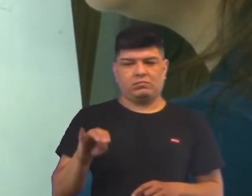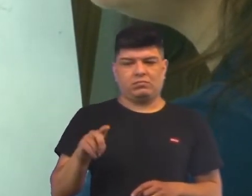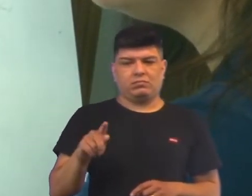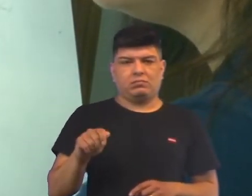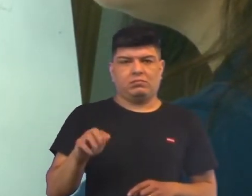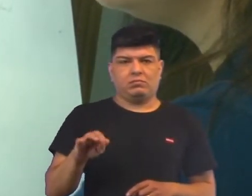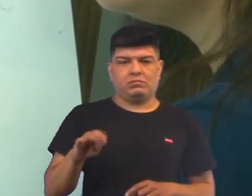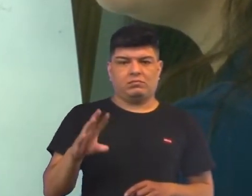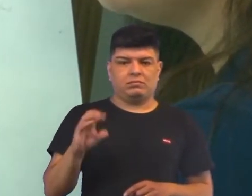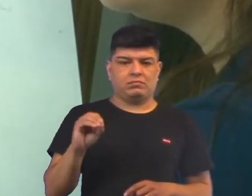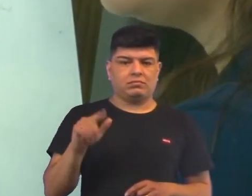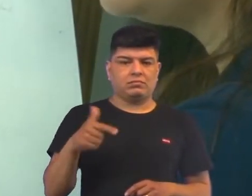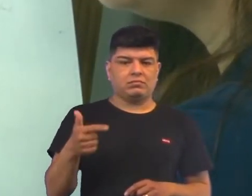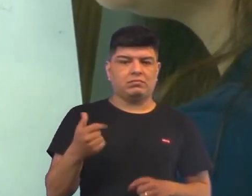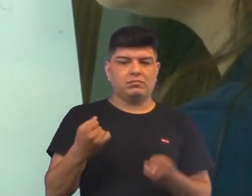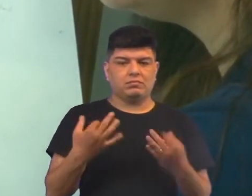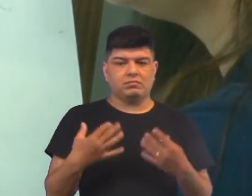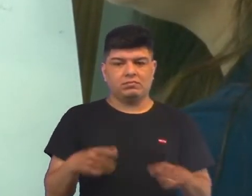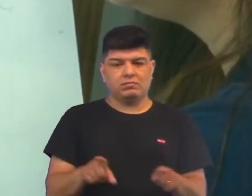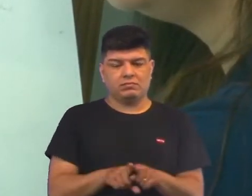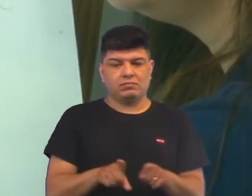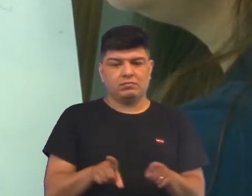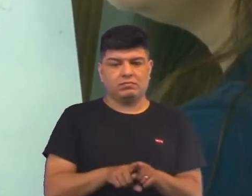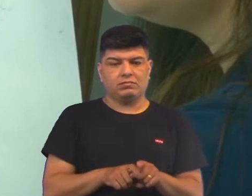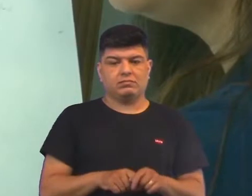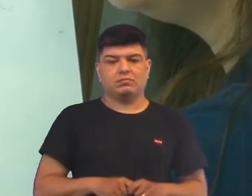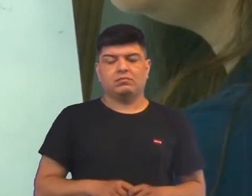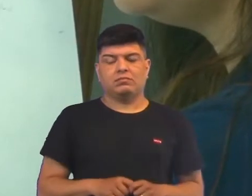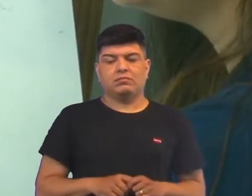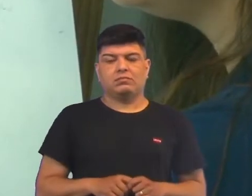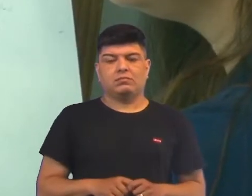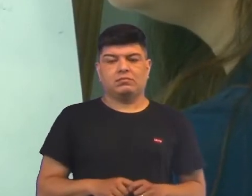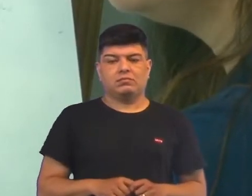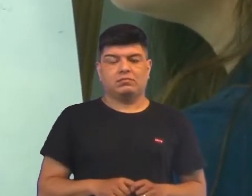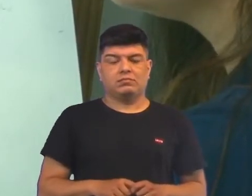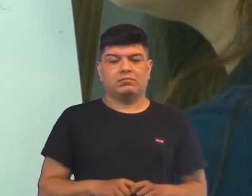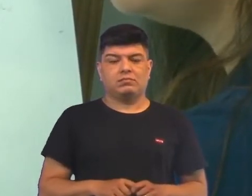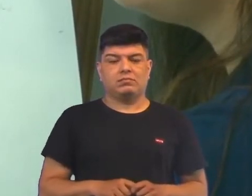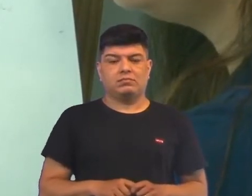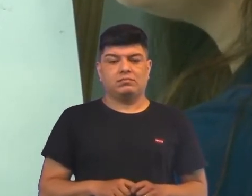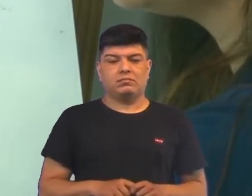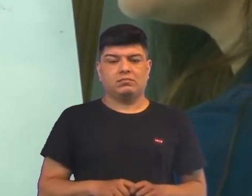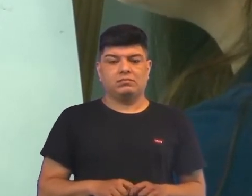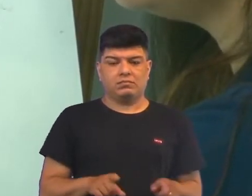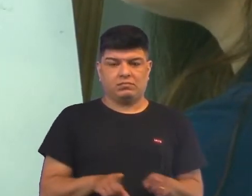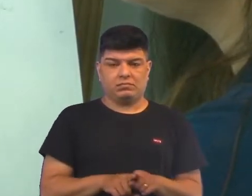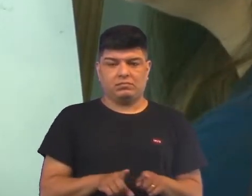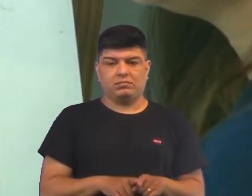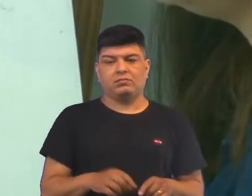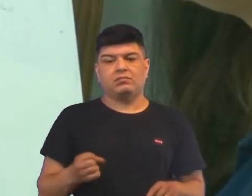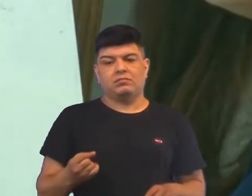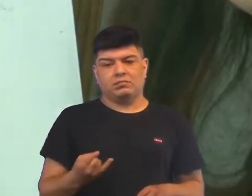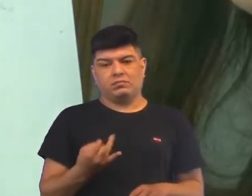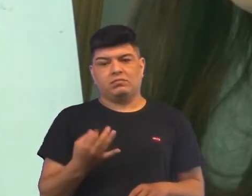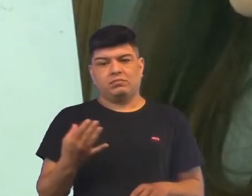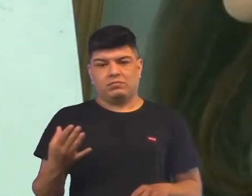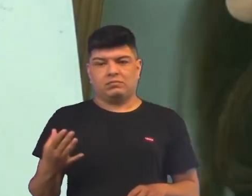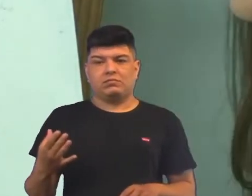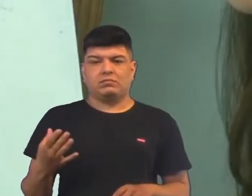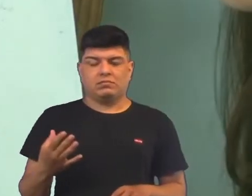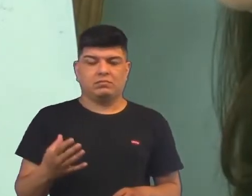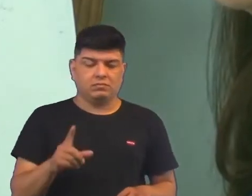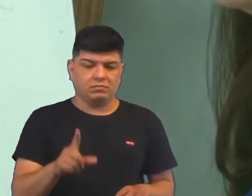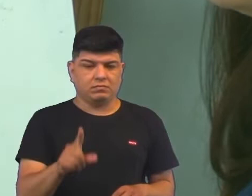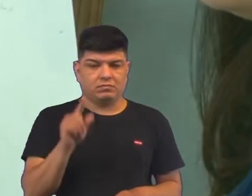E depois eu vou falar um pouquinho mais dessa quadrilátero. Porque eu estou me referindo aos lados da figura, né,